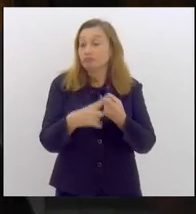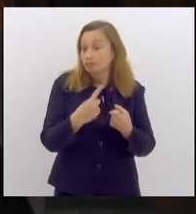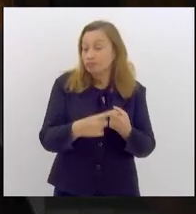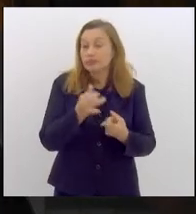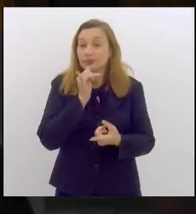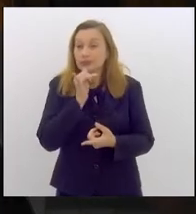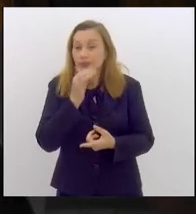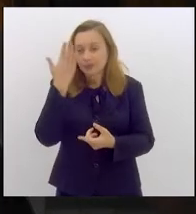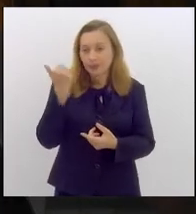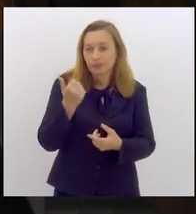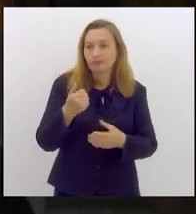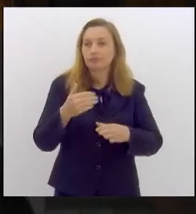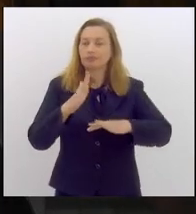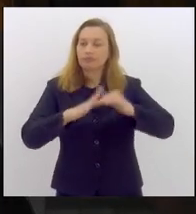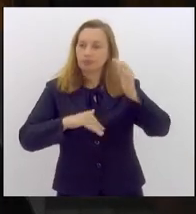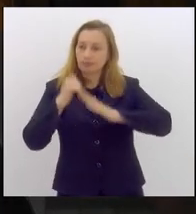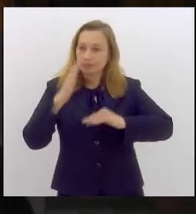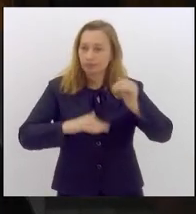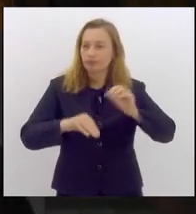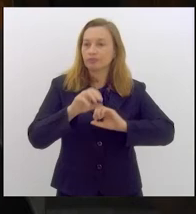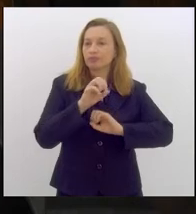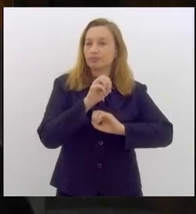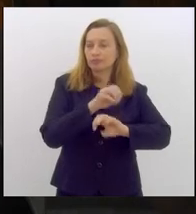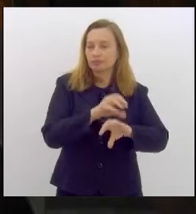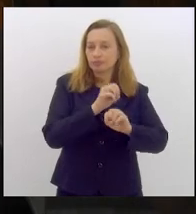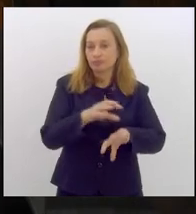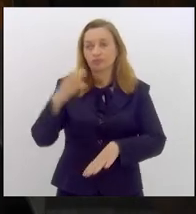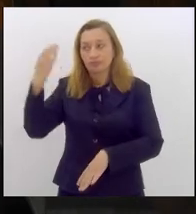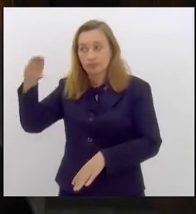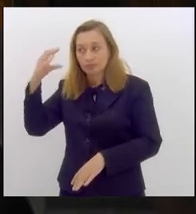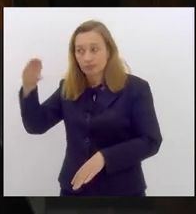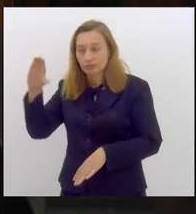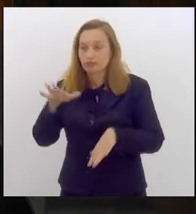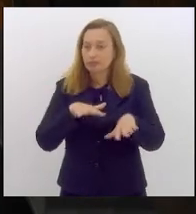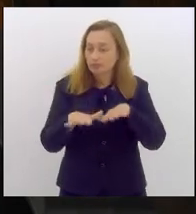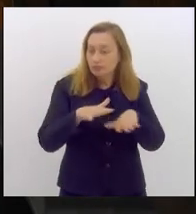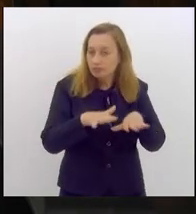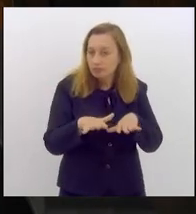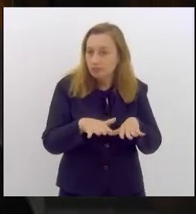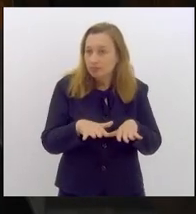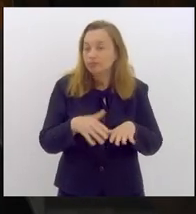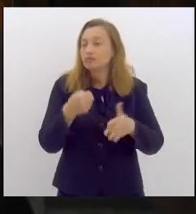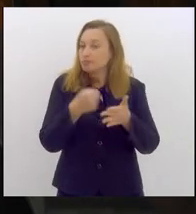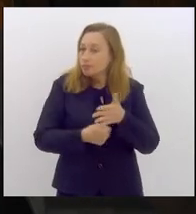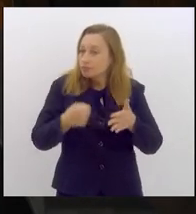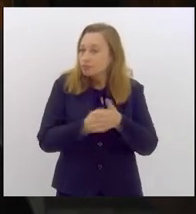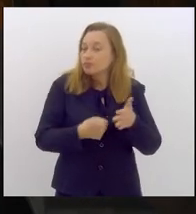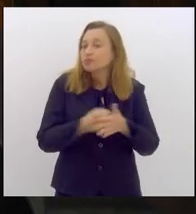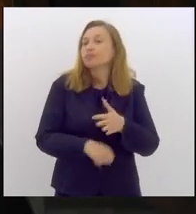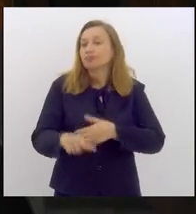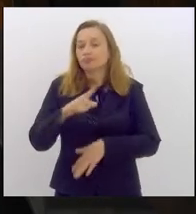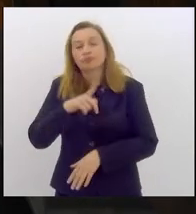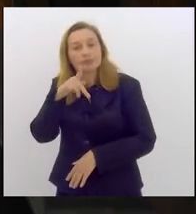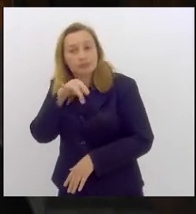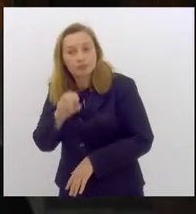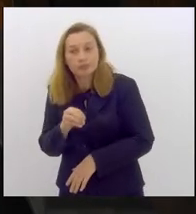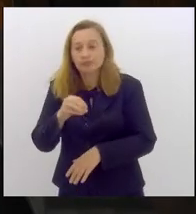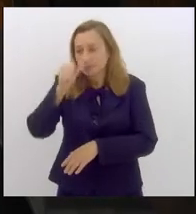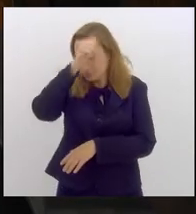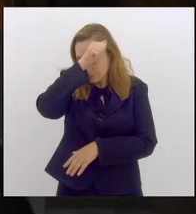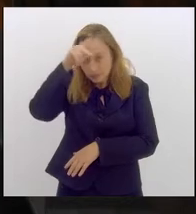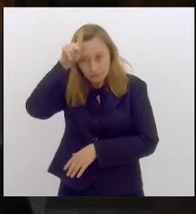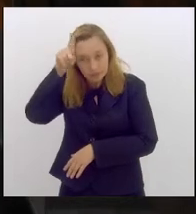exemplo, soube que os profissionais de educação de Niterói estão se mobilizando, os profissionais de educação de Niterói estão lutando para que tenha o piso e a prefeitura